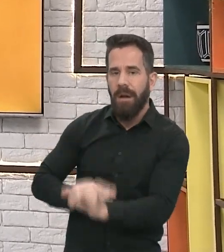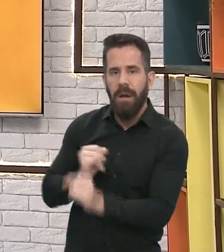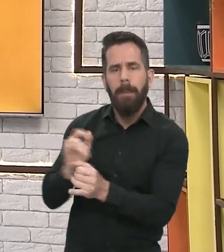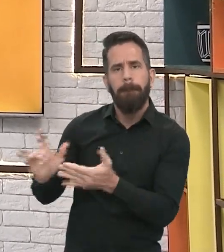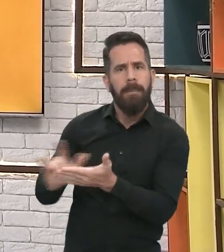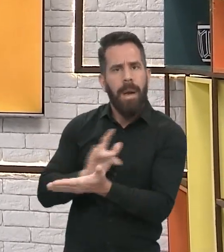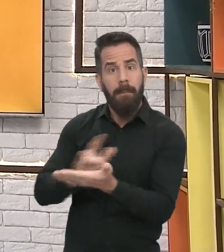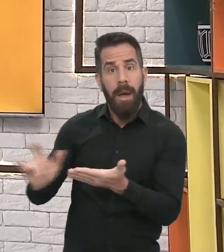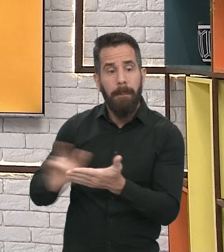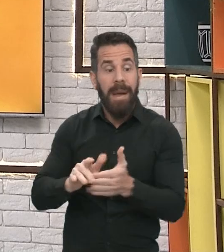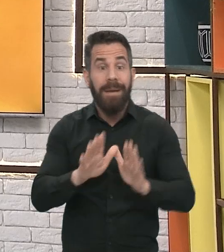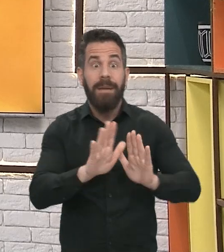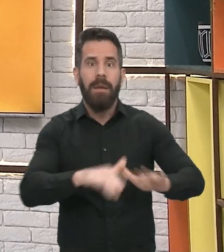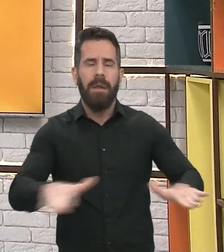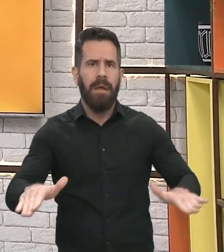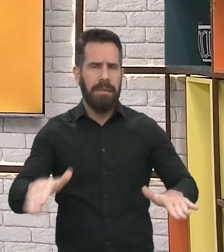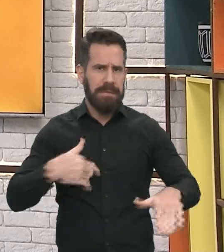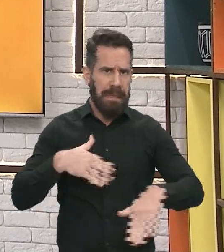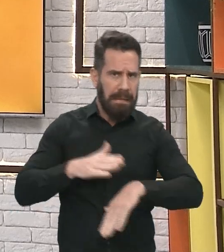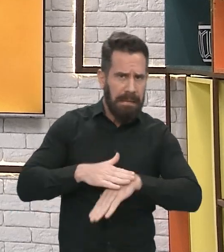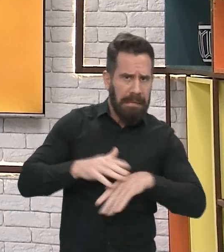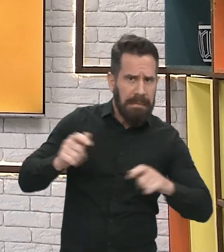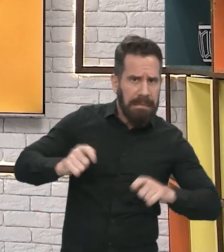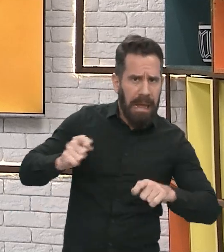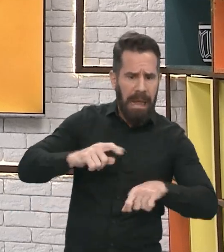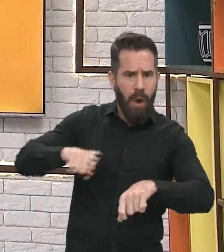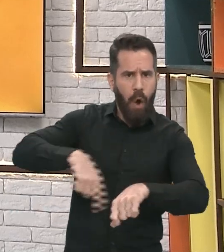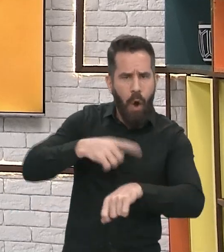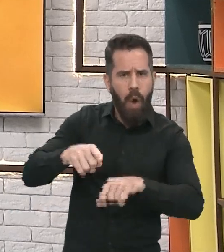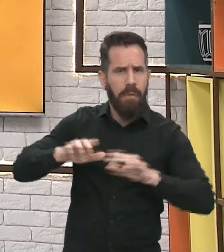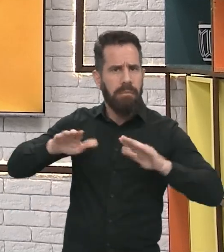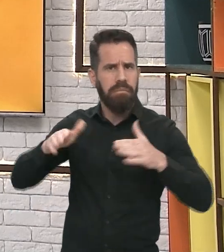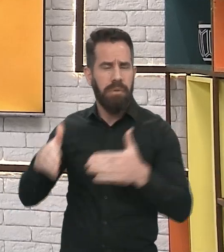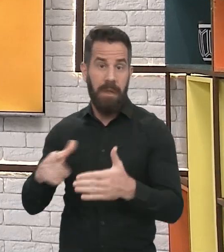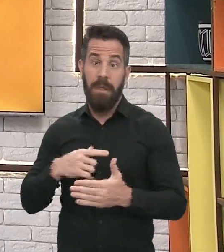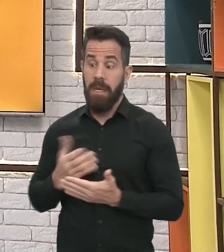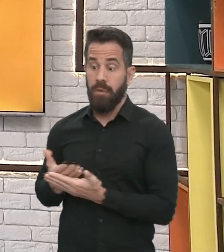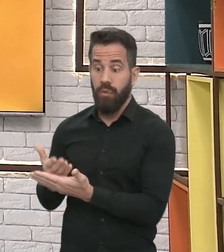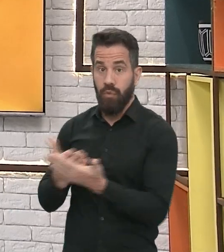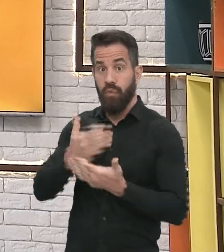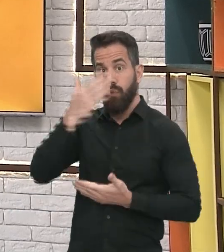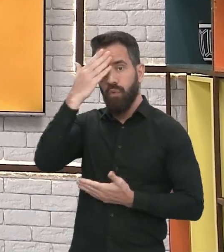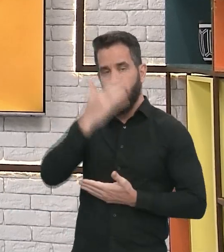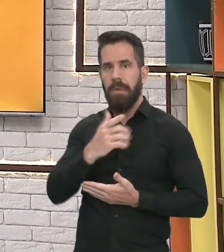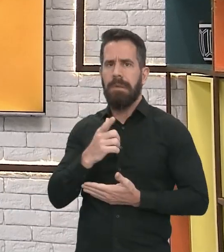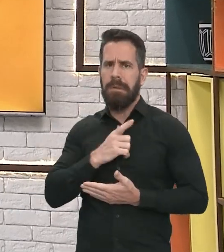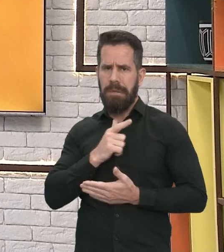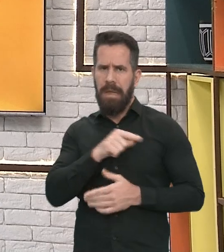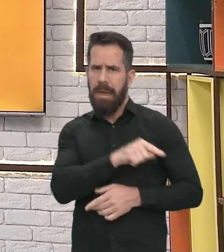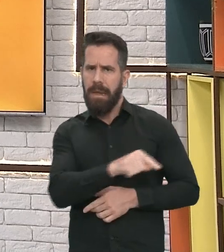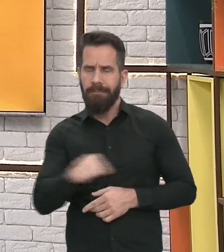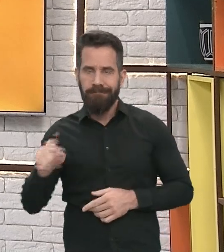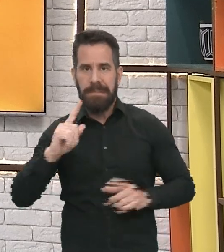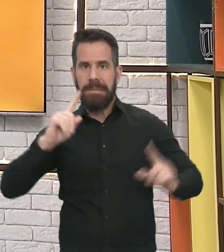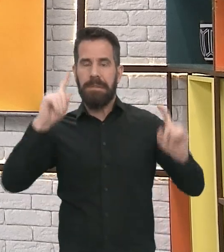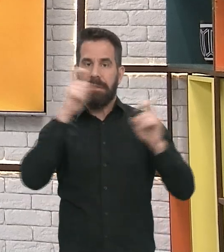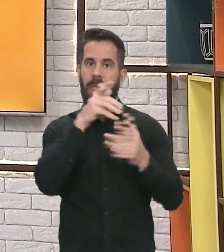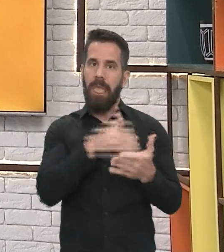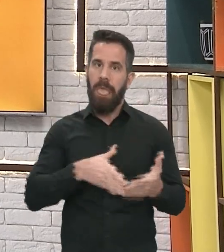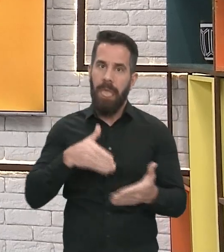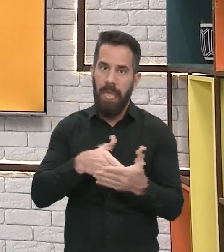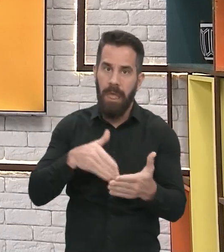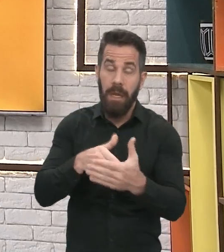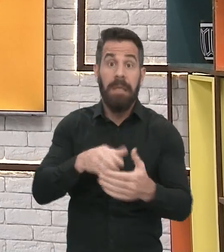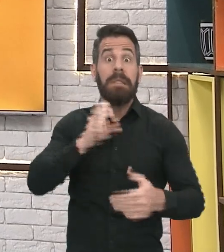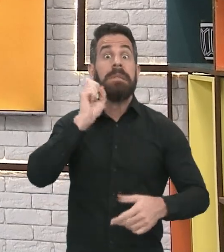ponto é recomendado o uso de telas? Estudos mostram que existem dificuldades que podem ser enfrentadas pelo